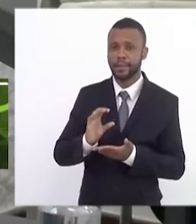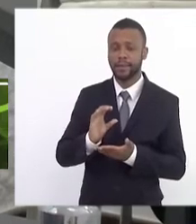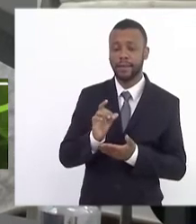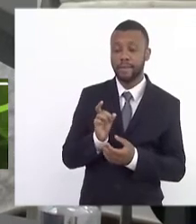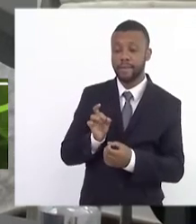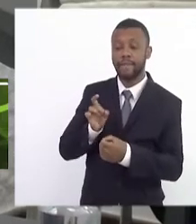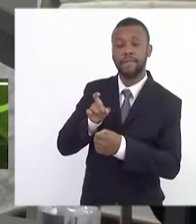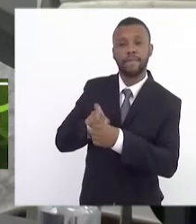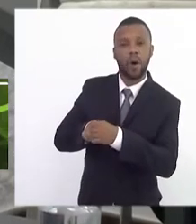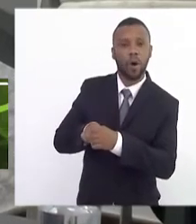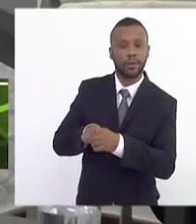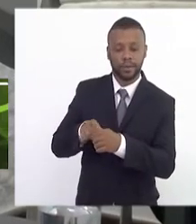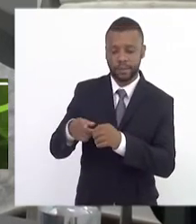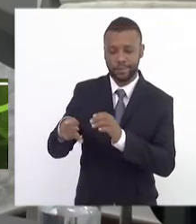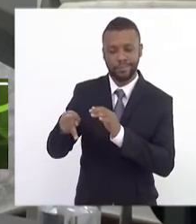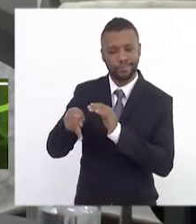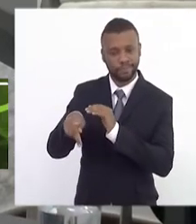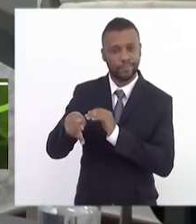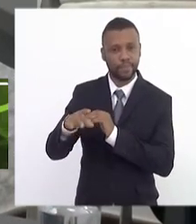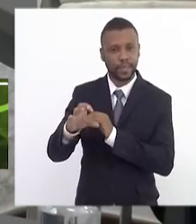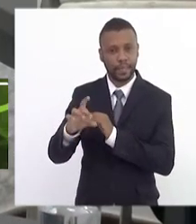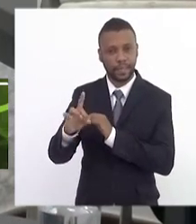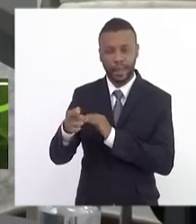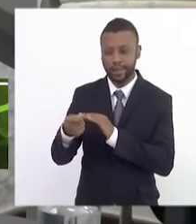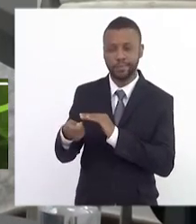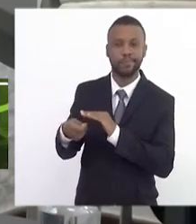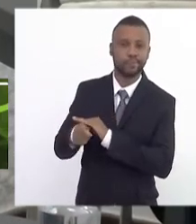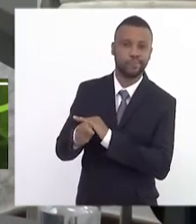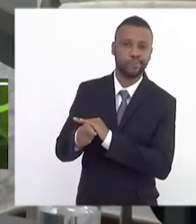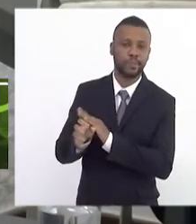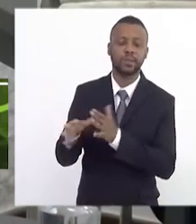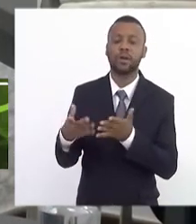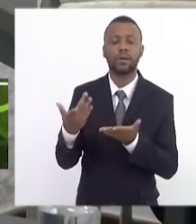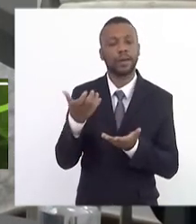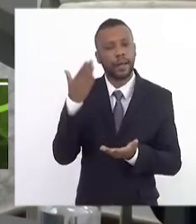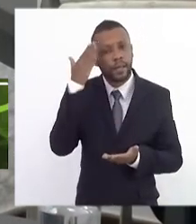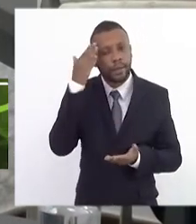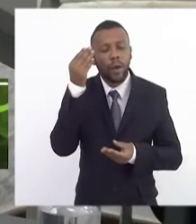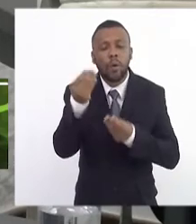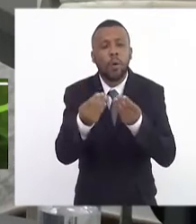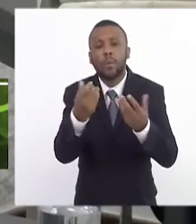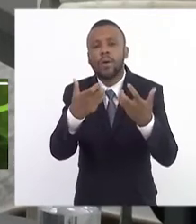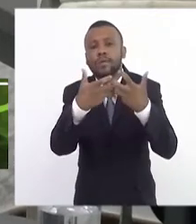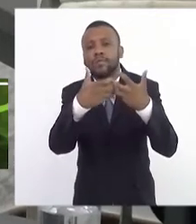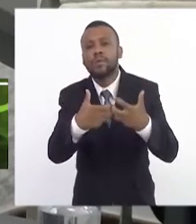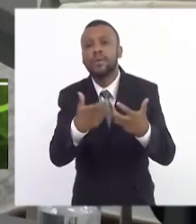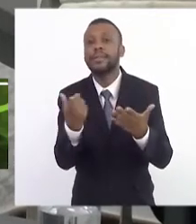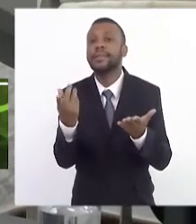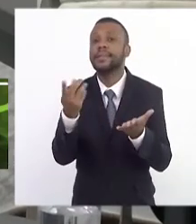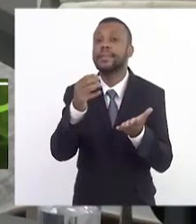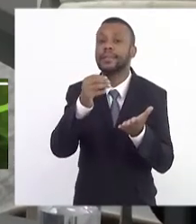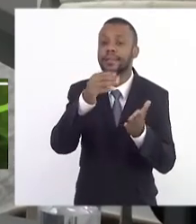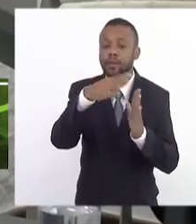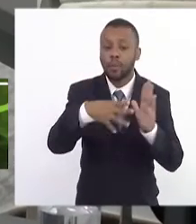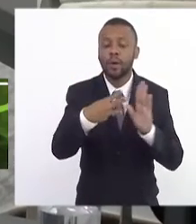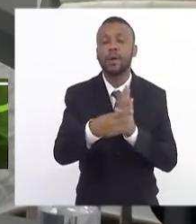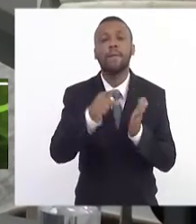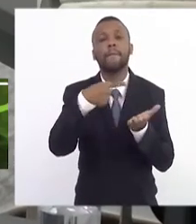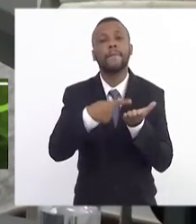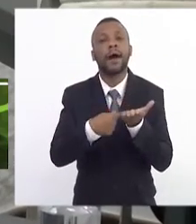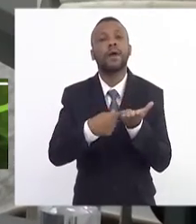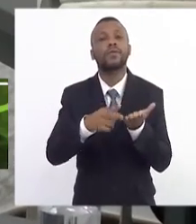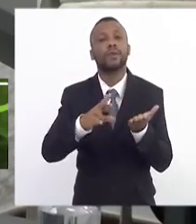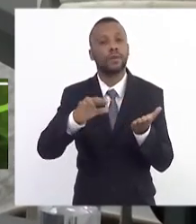saber como isso funcionará no Pacto RJ. O senhor também falou de obras de infraestrutura,